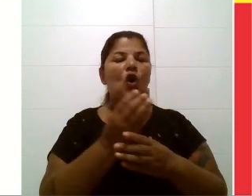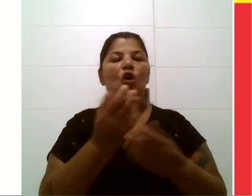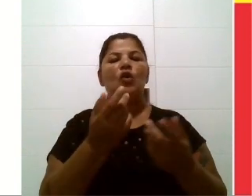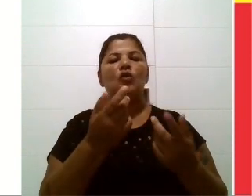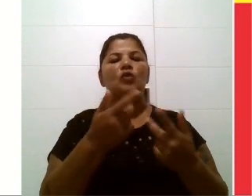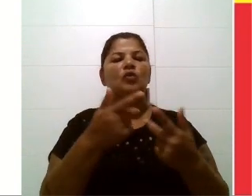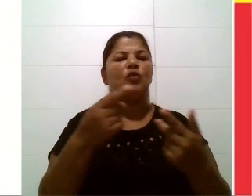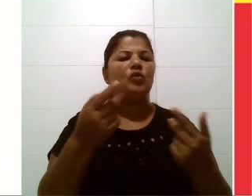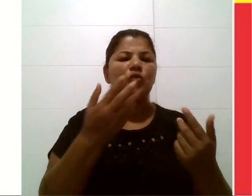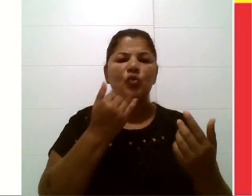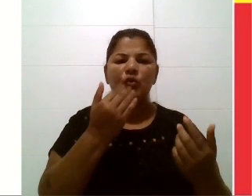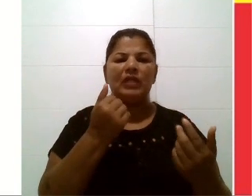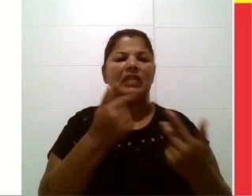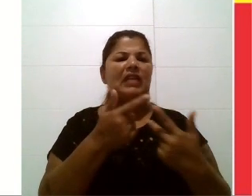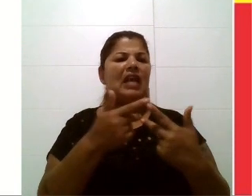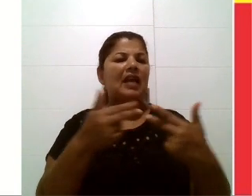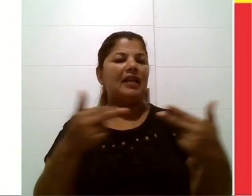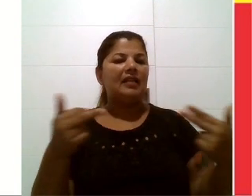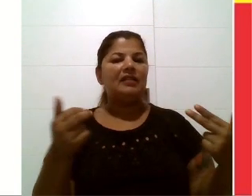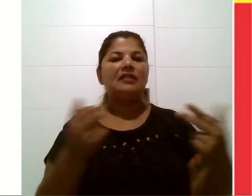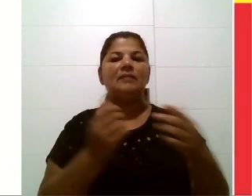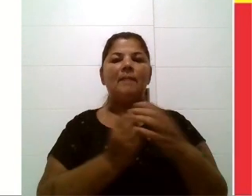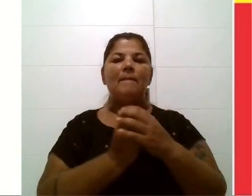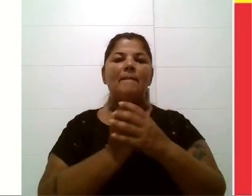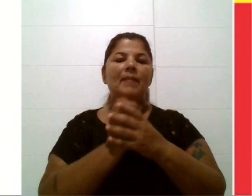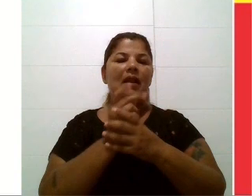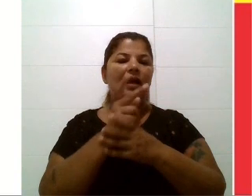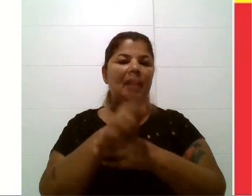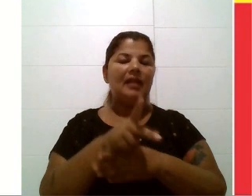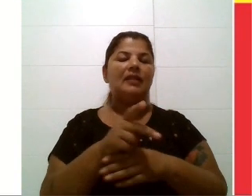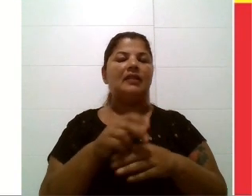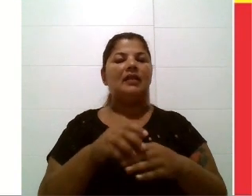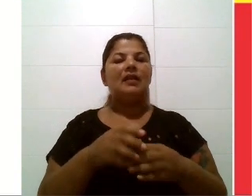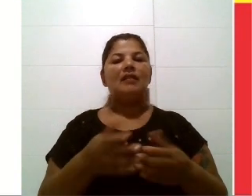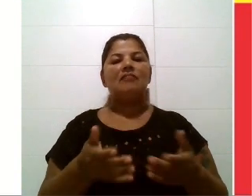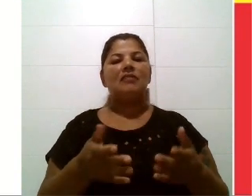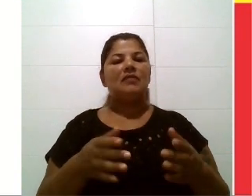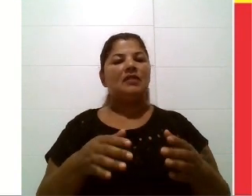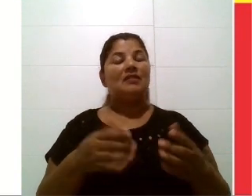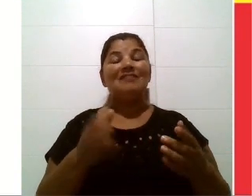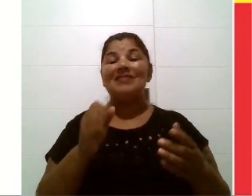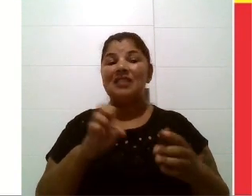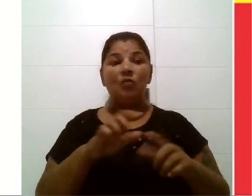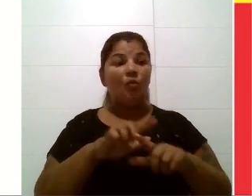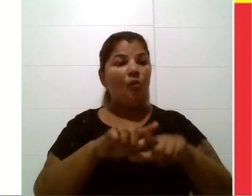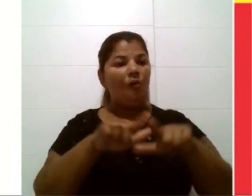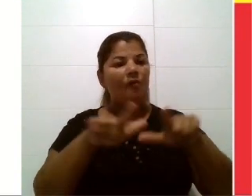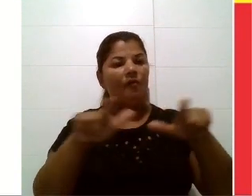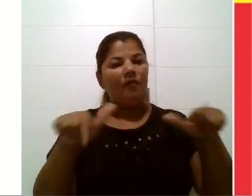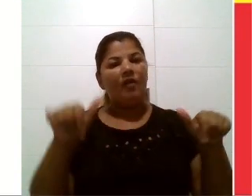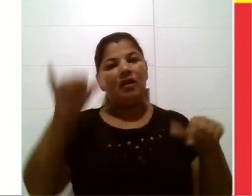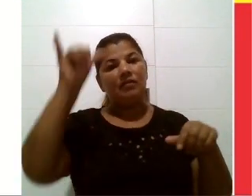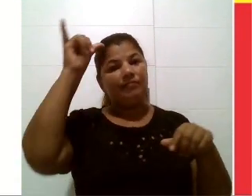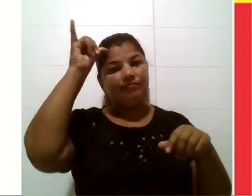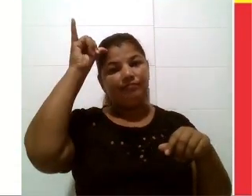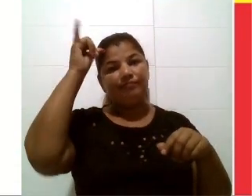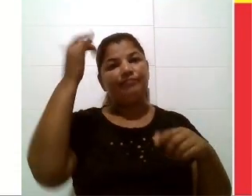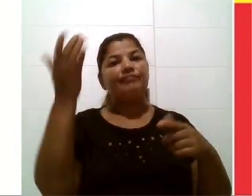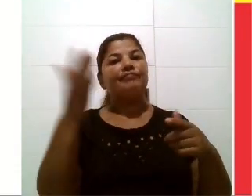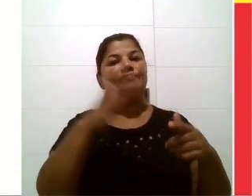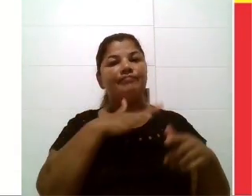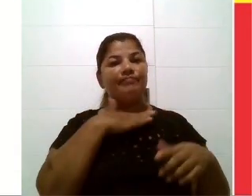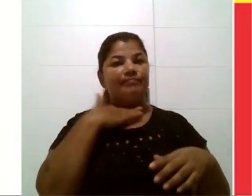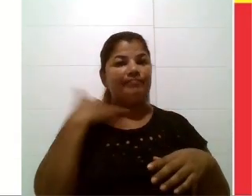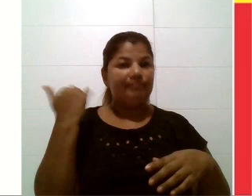a planta ela cresce no solo. E o gado ficando sem alimentação e ficando sem água, ele acaba aparecendo. Então, há uma perca